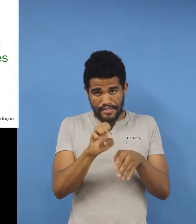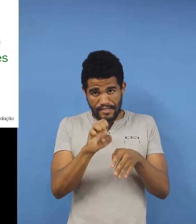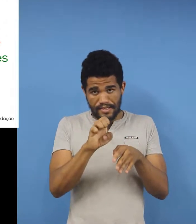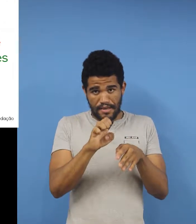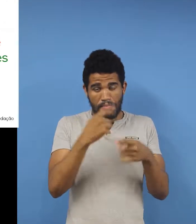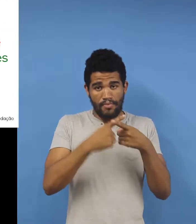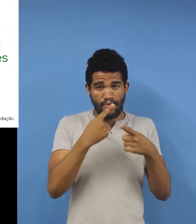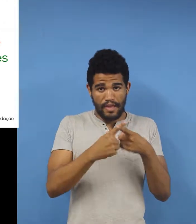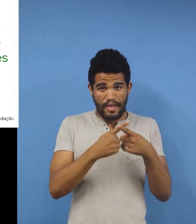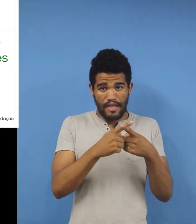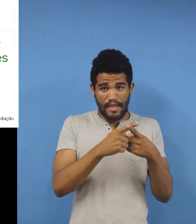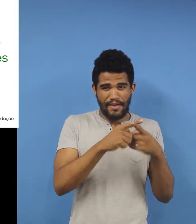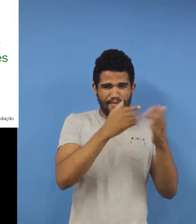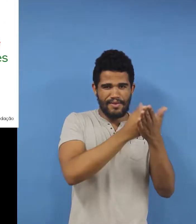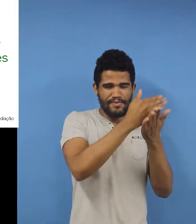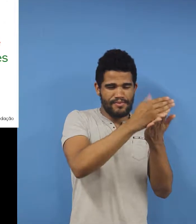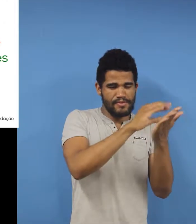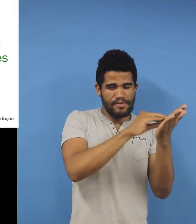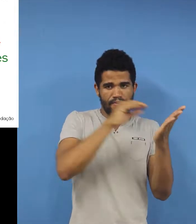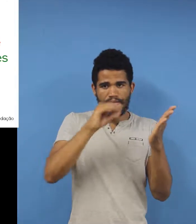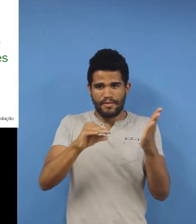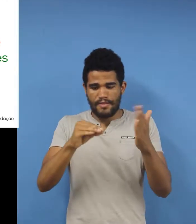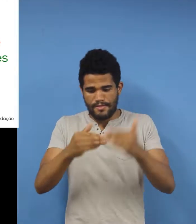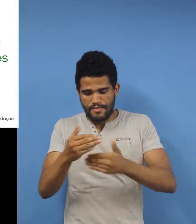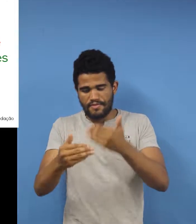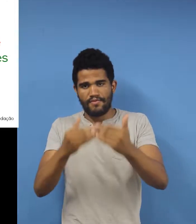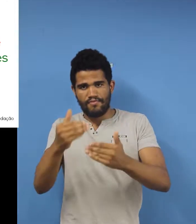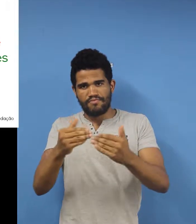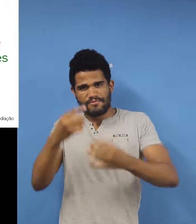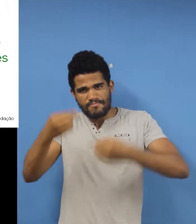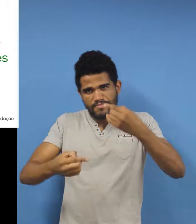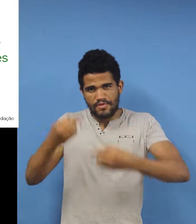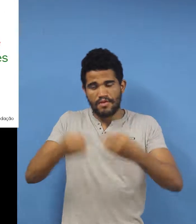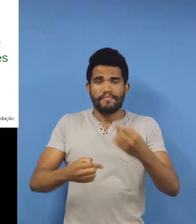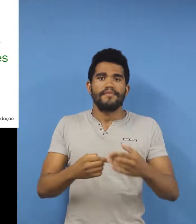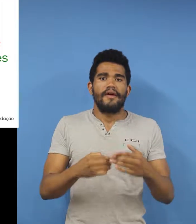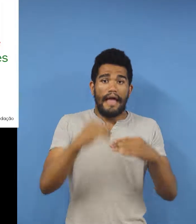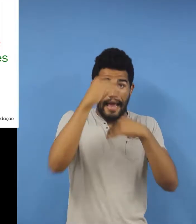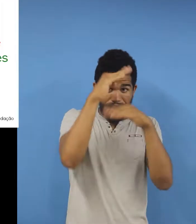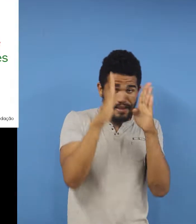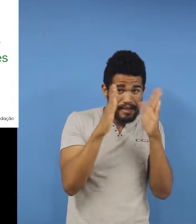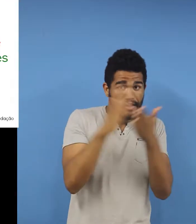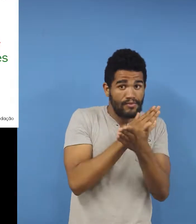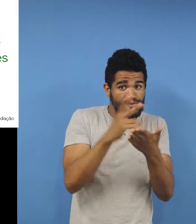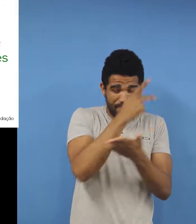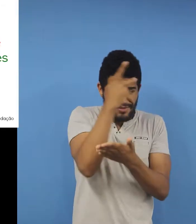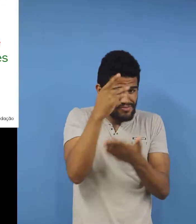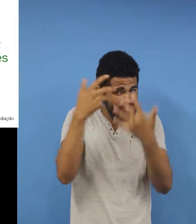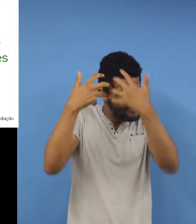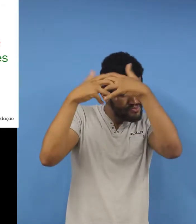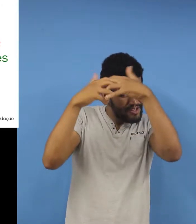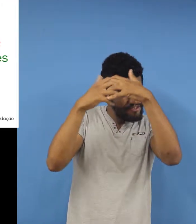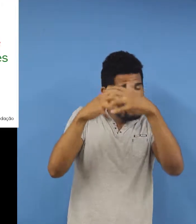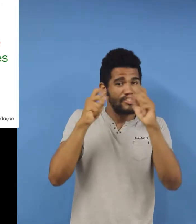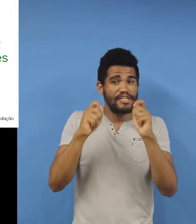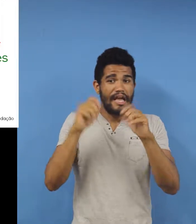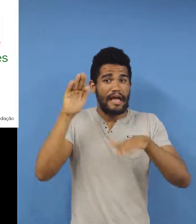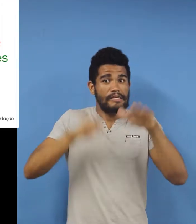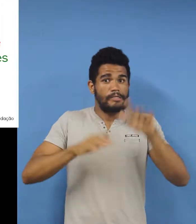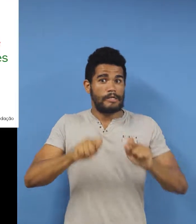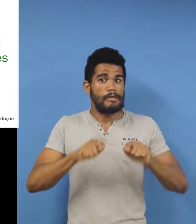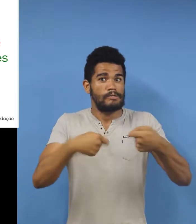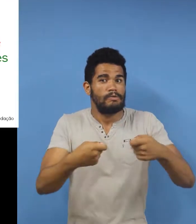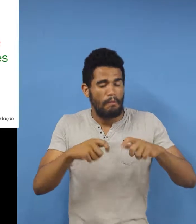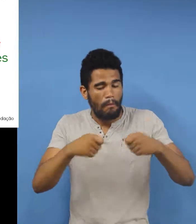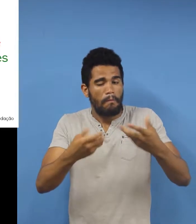certo? Mas vamos focar na tese, porque é a partir dela que eu vou desenvolver o texto hoje, tá bom? Ó, alienadas, muitas pessoas não são capazes de